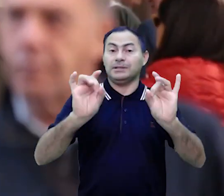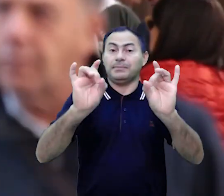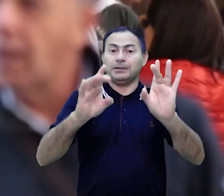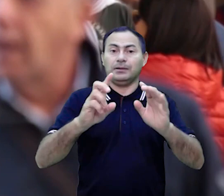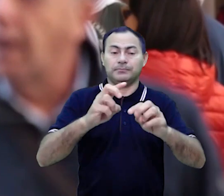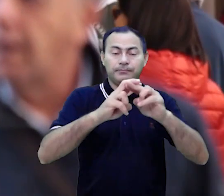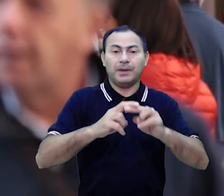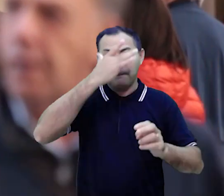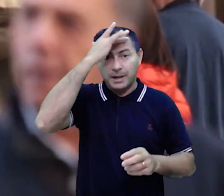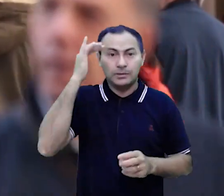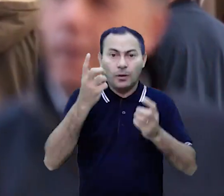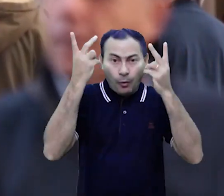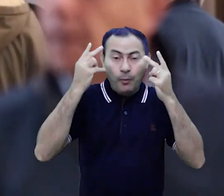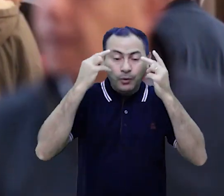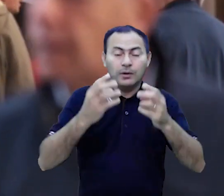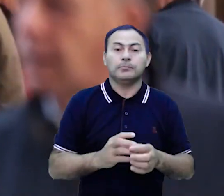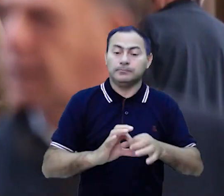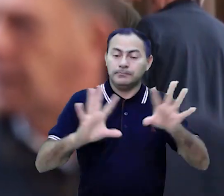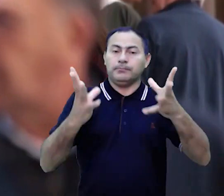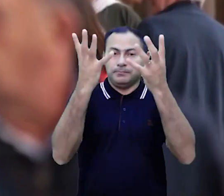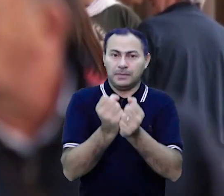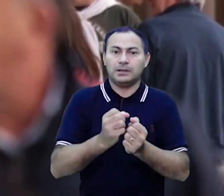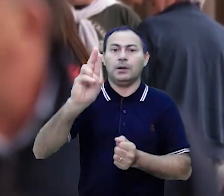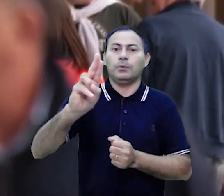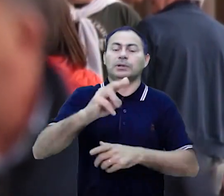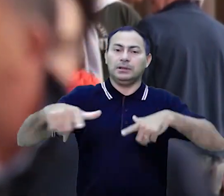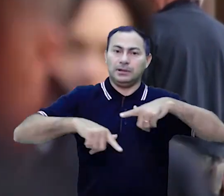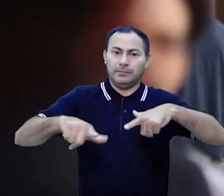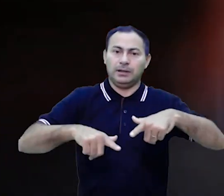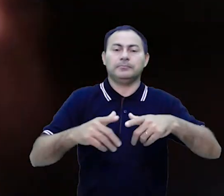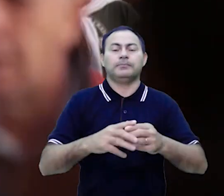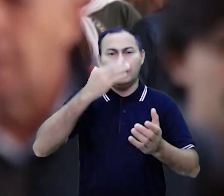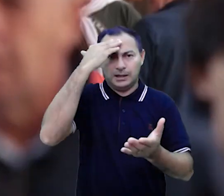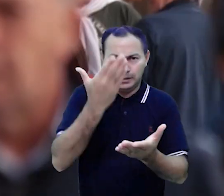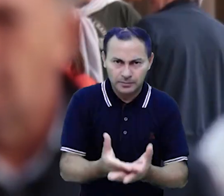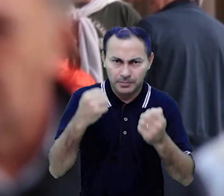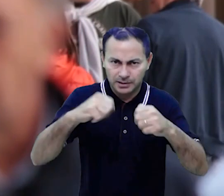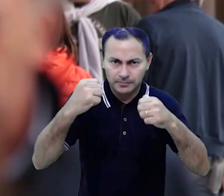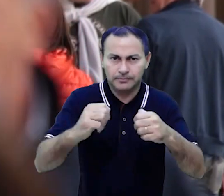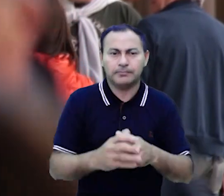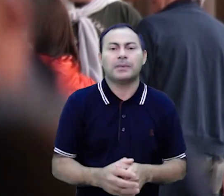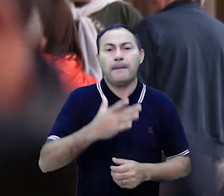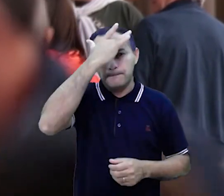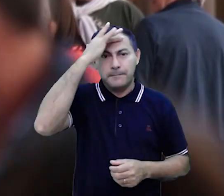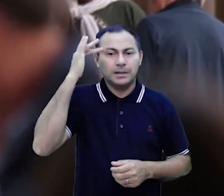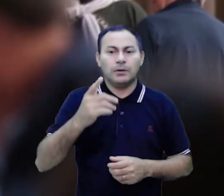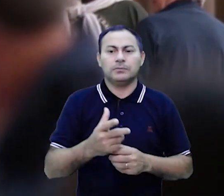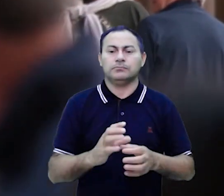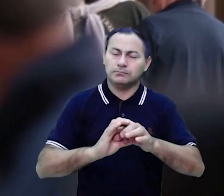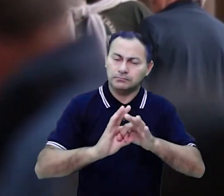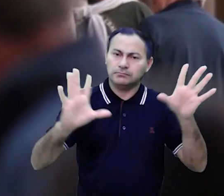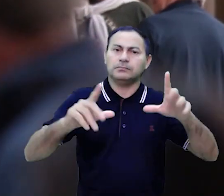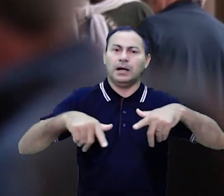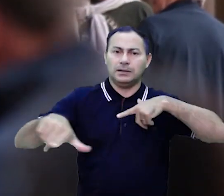coisas extraordinárias através de pessoas comuns que estejam dispostas a ser usadas e trabalhar. Creio que precisamos disso, de pessoas